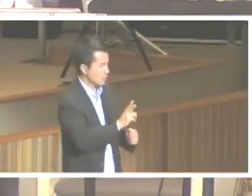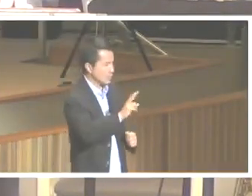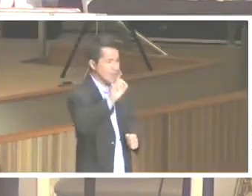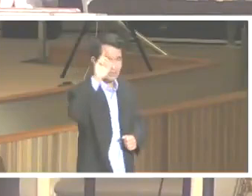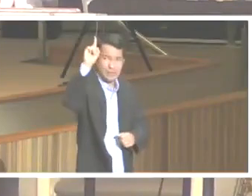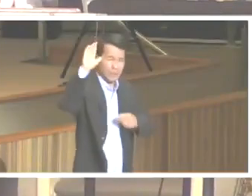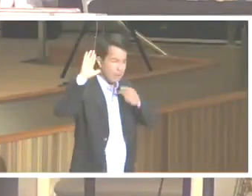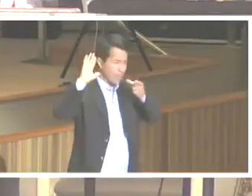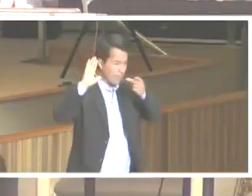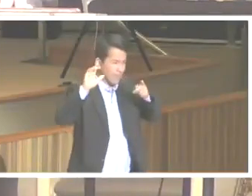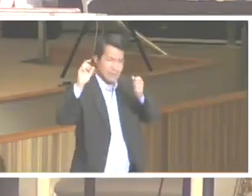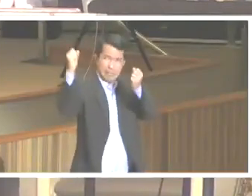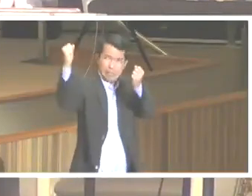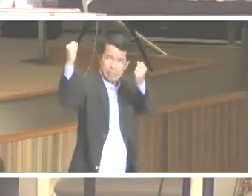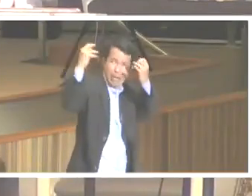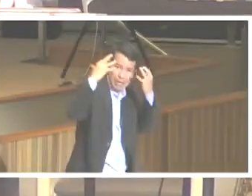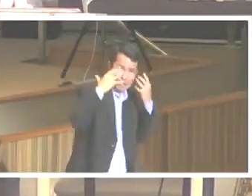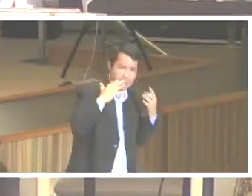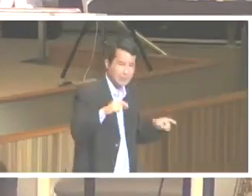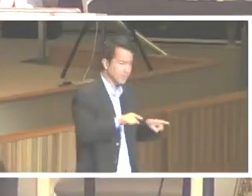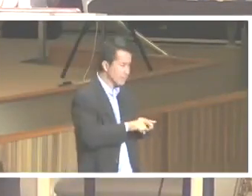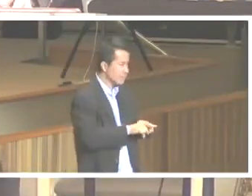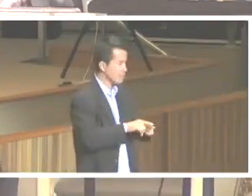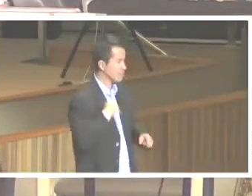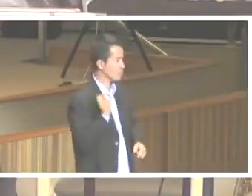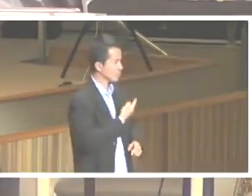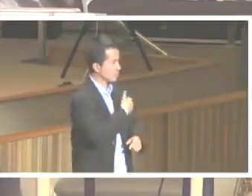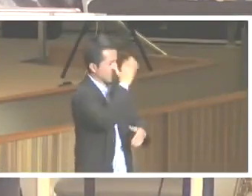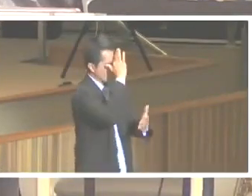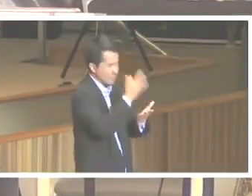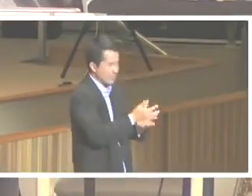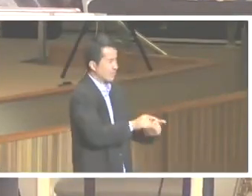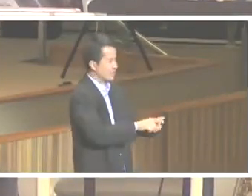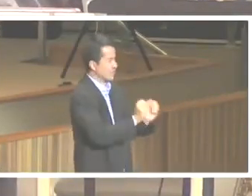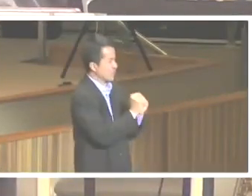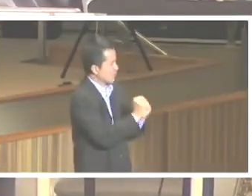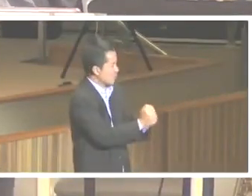fé coloca o seu foco no chamado de deus